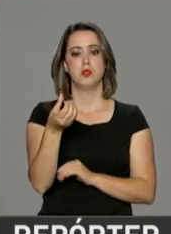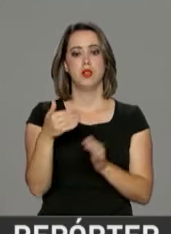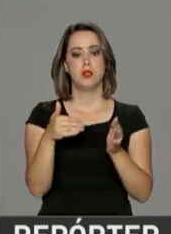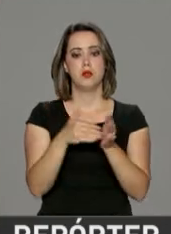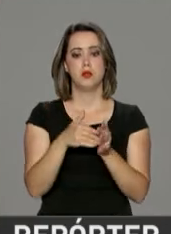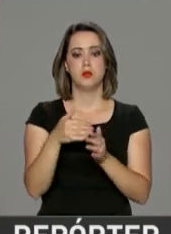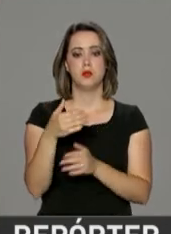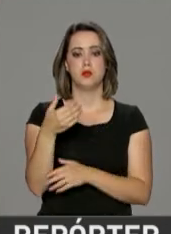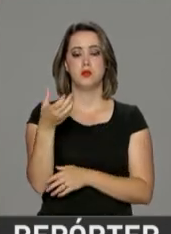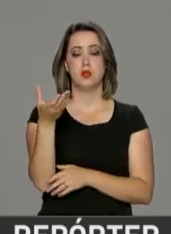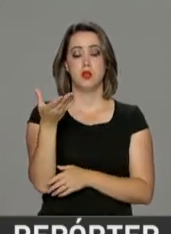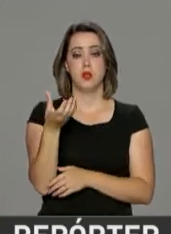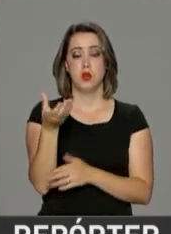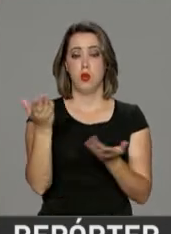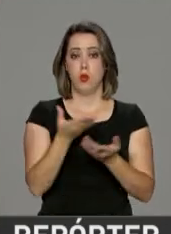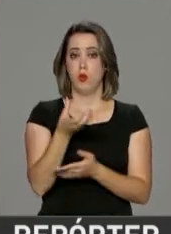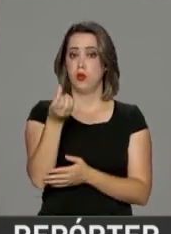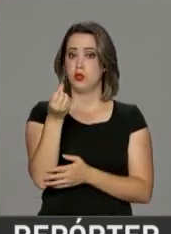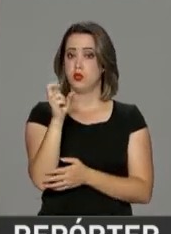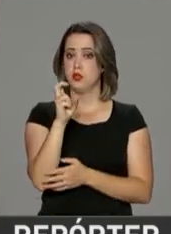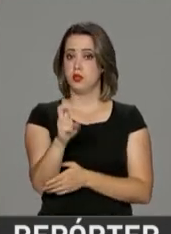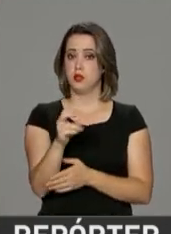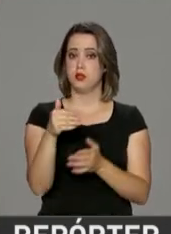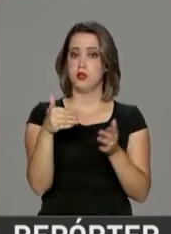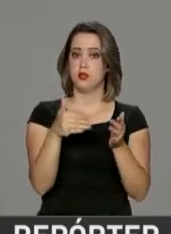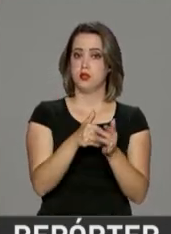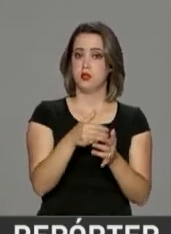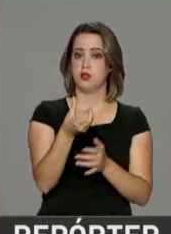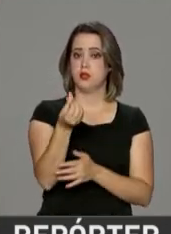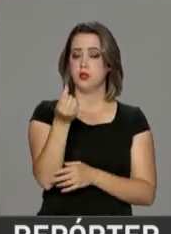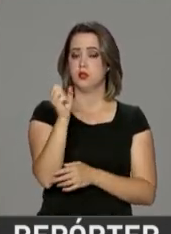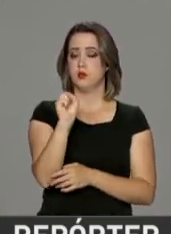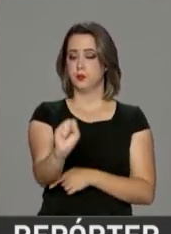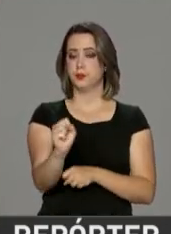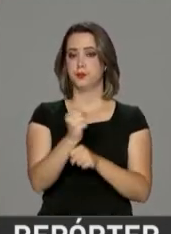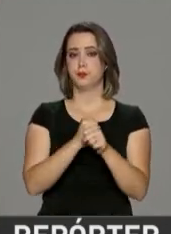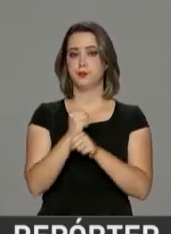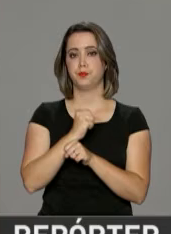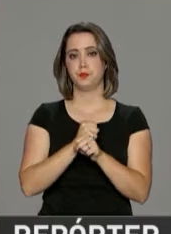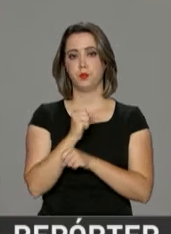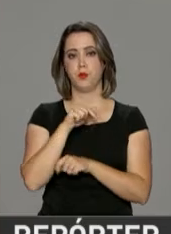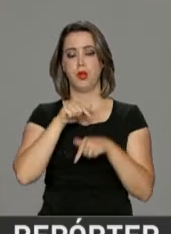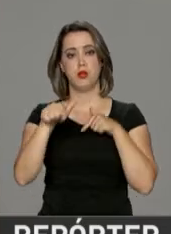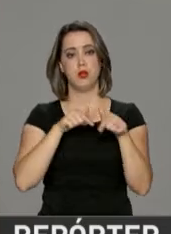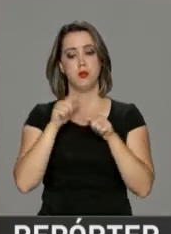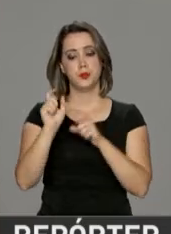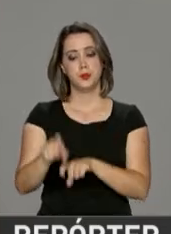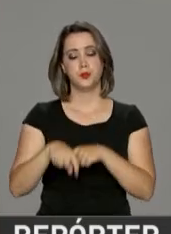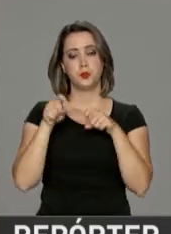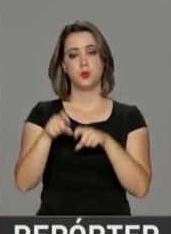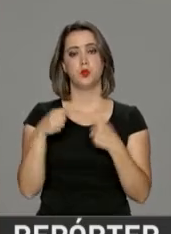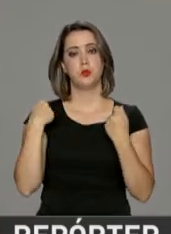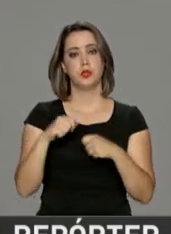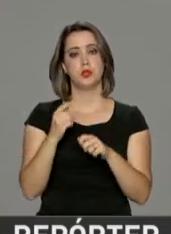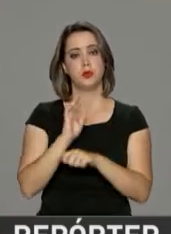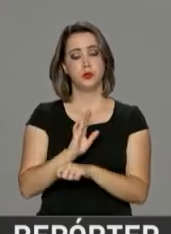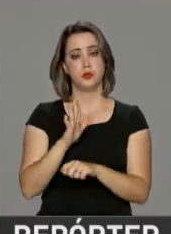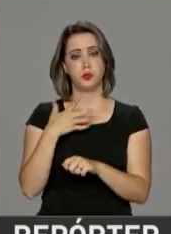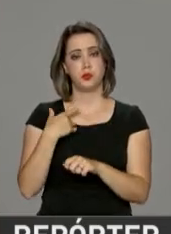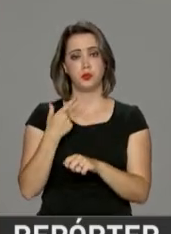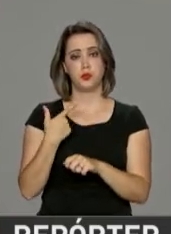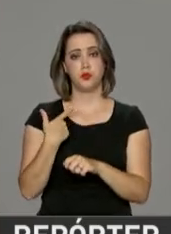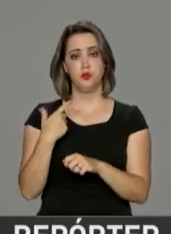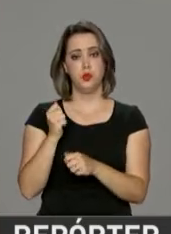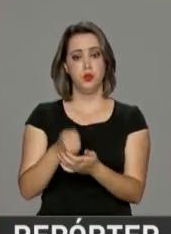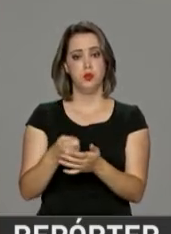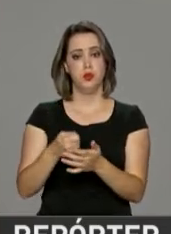gradativa dos atuais 65 para 68 anos. Trabalhadores rurais terão de contribuir por 15 anos para